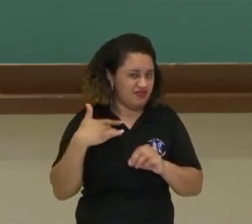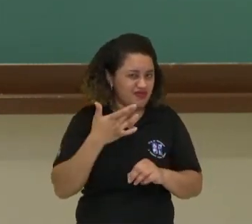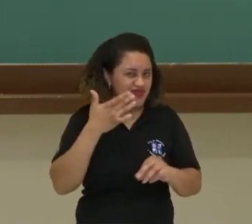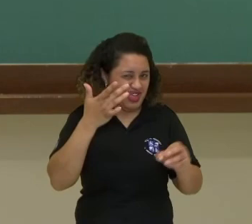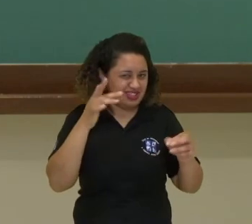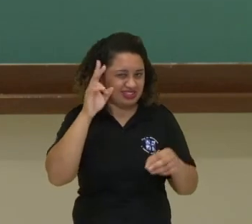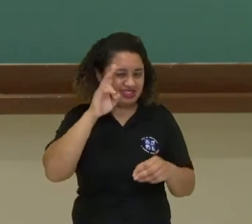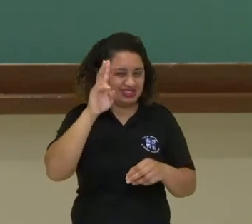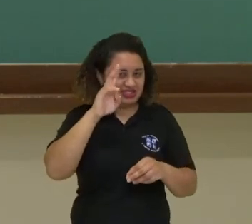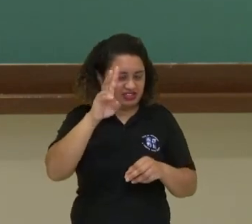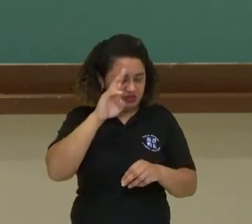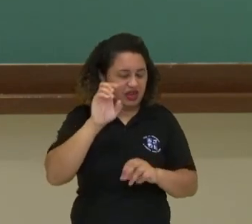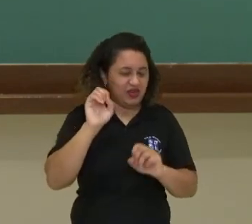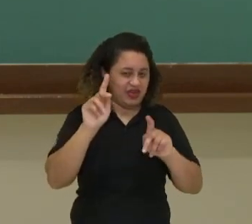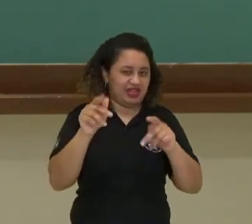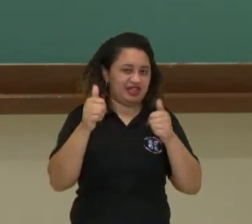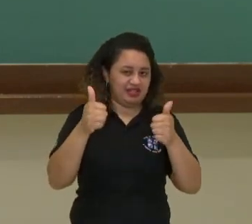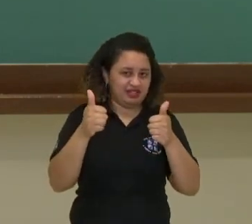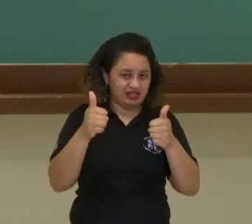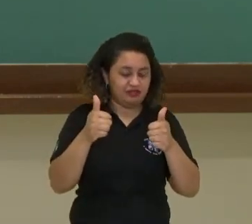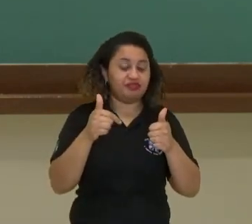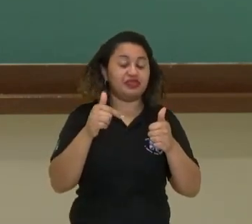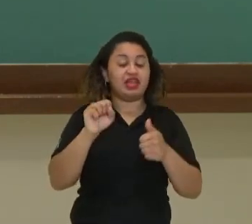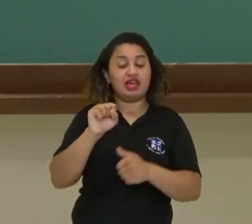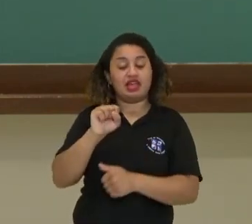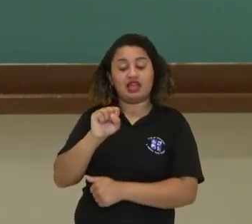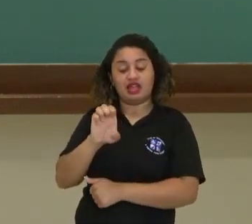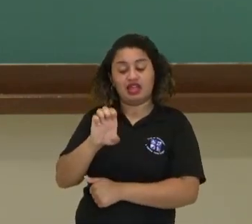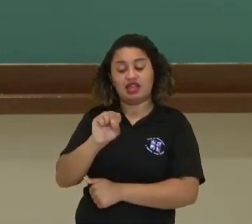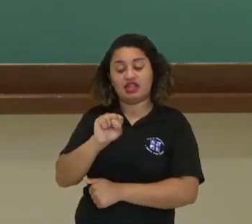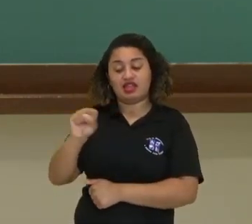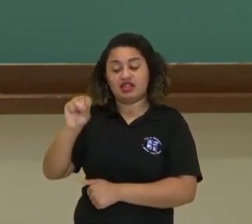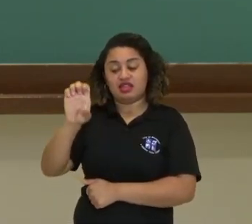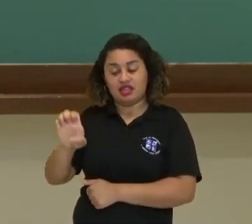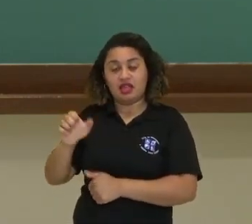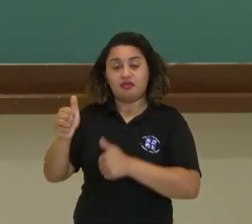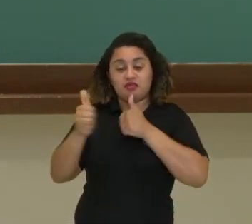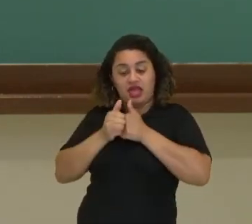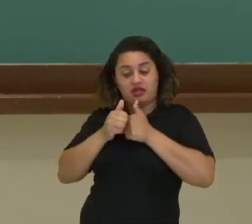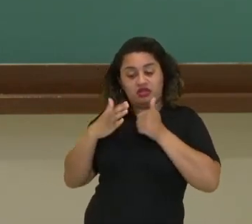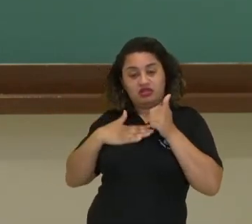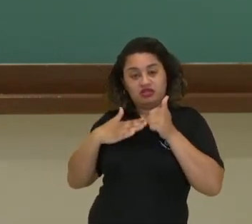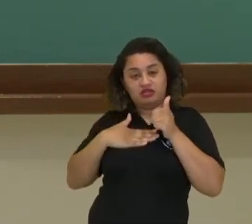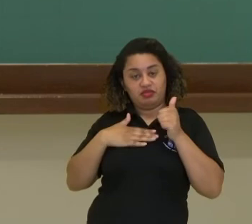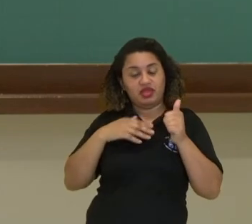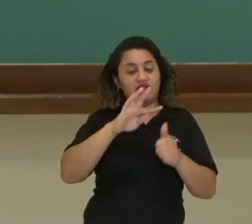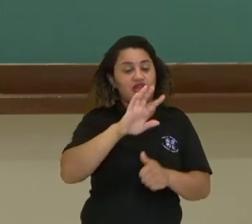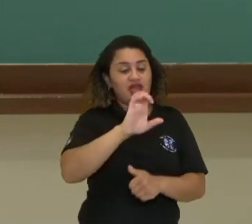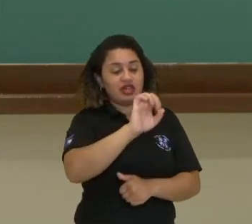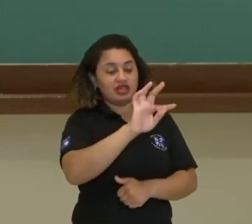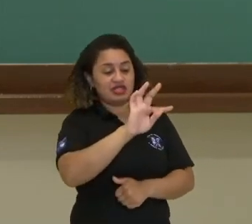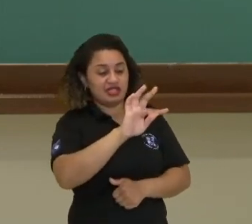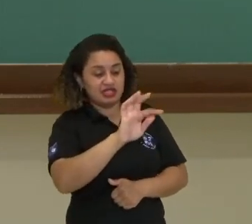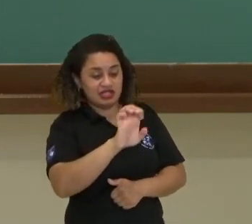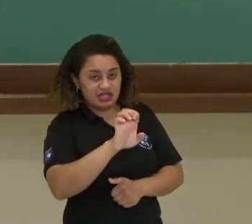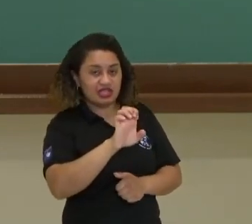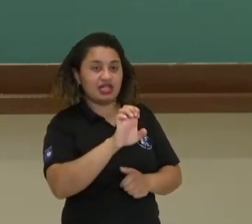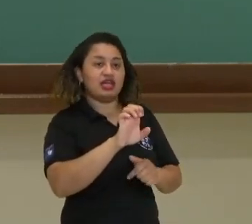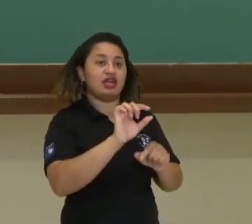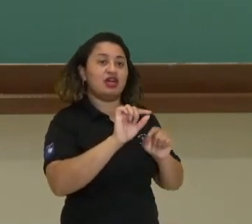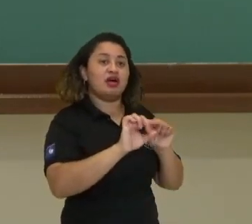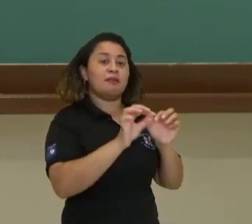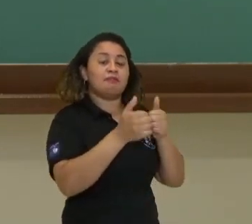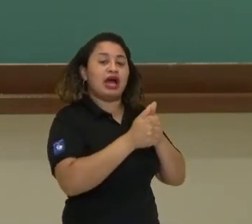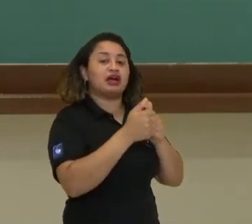facinho Gente vocês não esquecerem mais esse tá perto de mim esse te tá perto de mim te falo esse tá